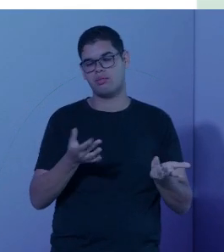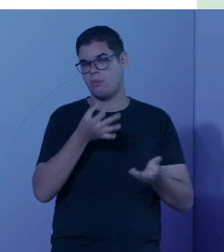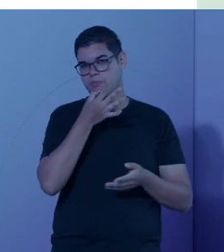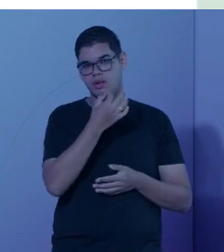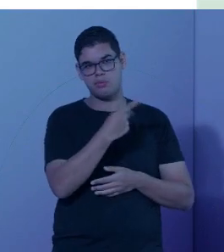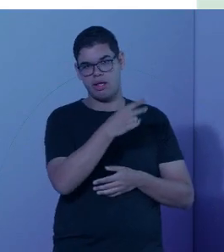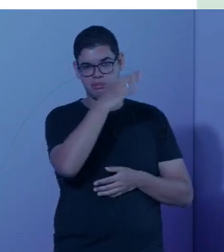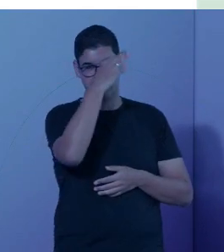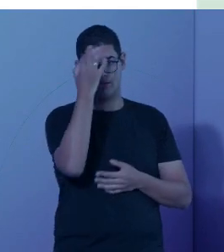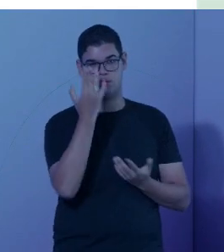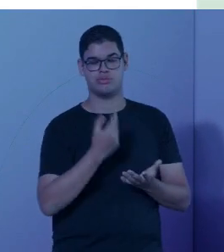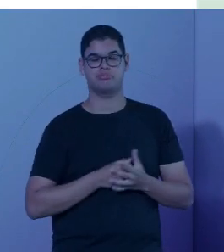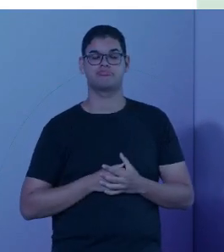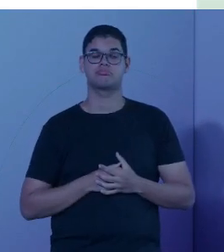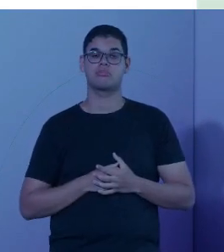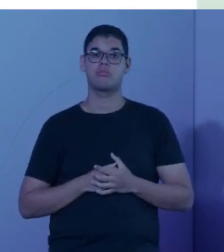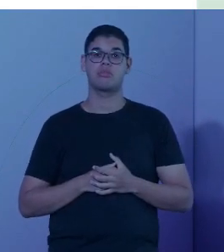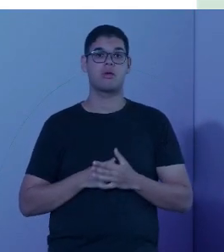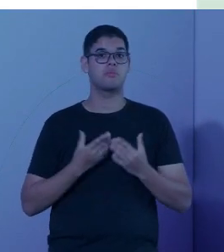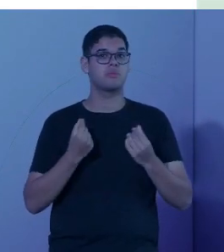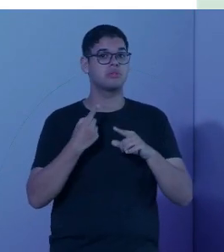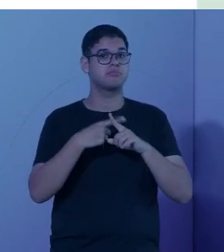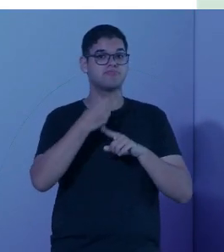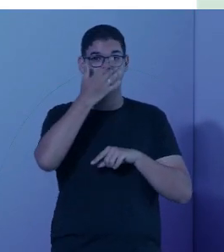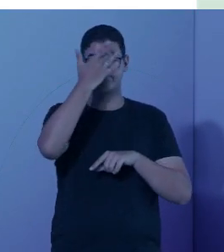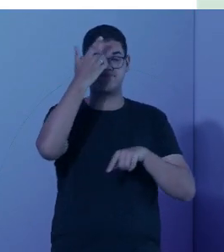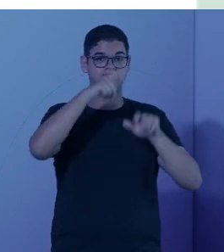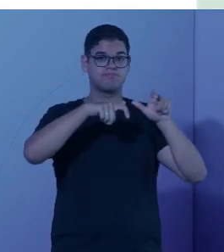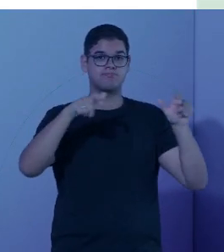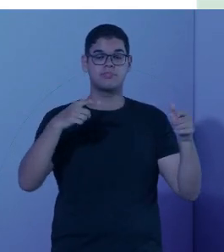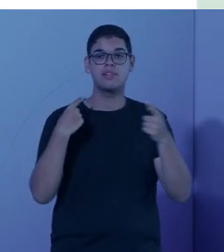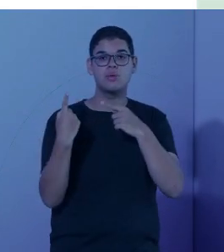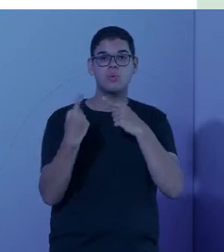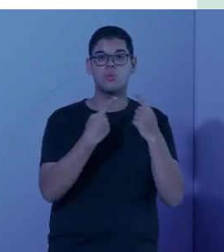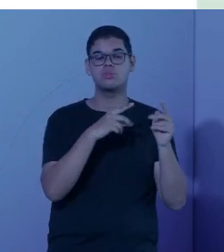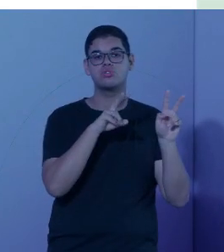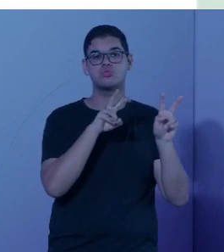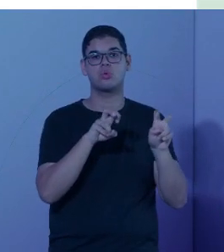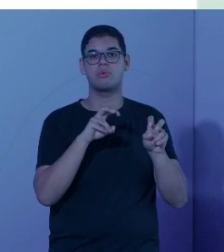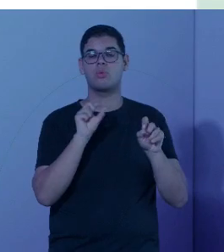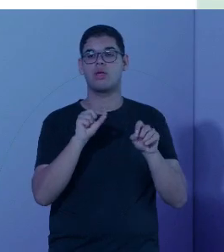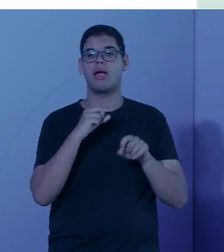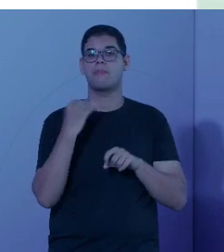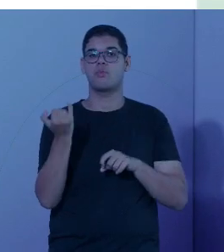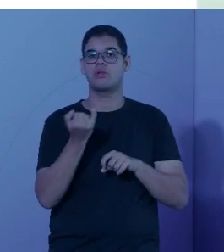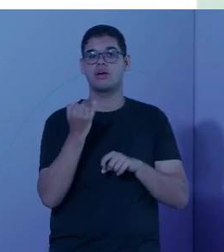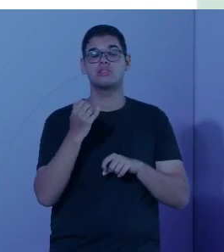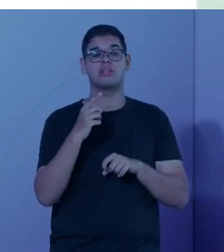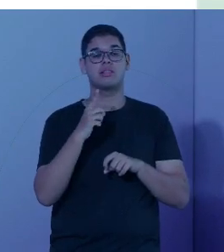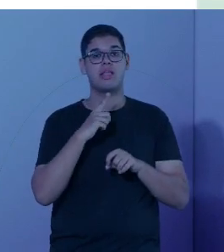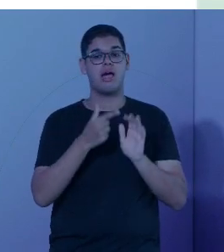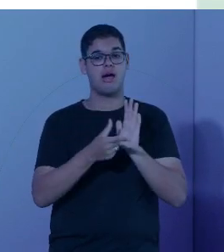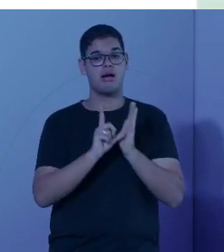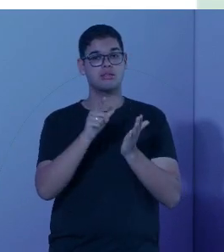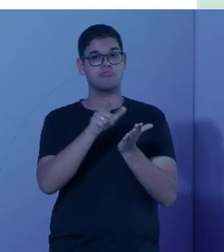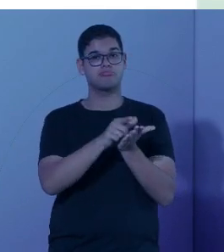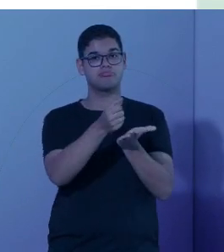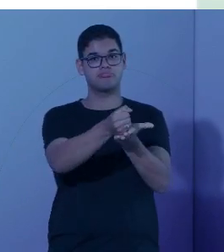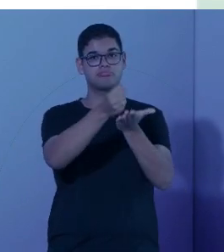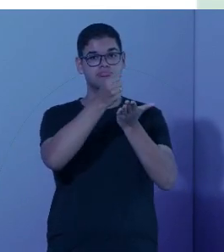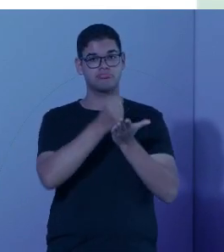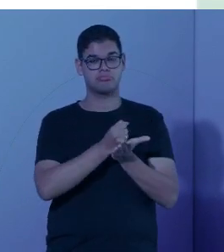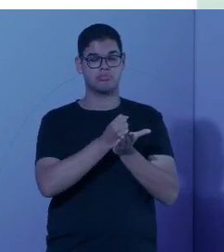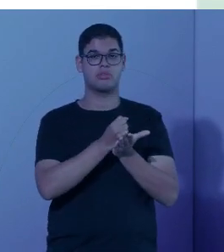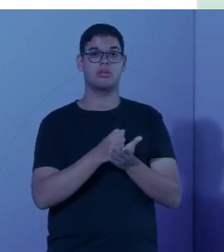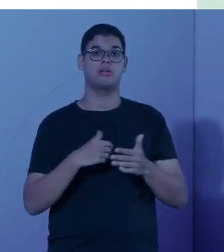disso, muito se discute no ambiente de doenças raras também a importância do acesso ao diagnóstico. E, consequentemente, com